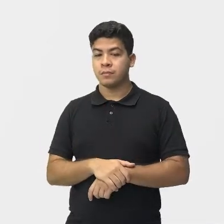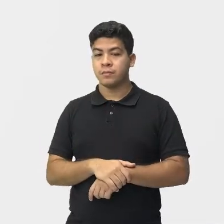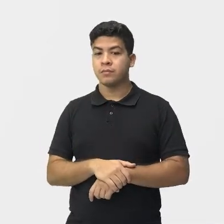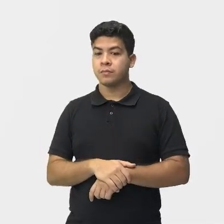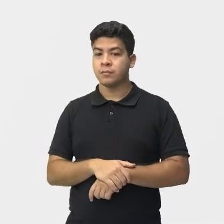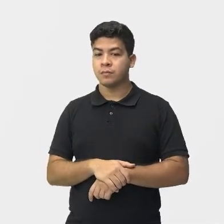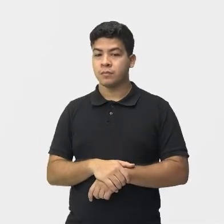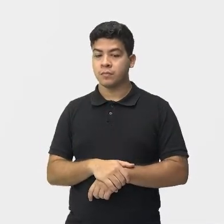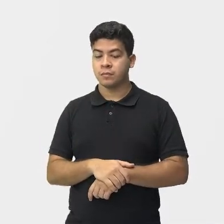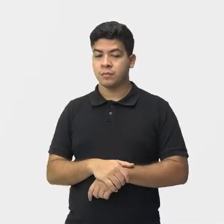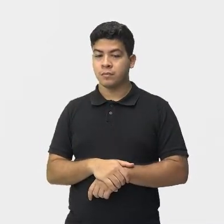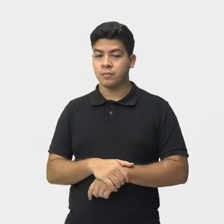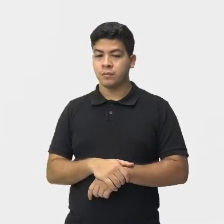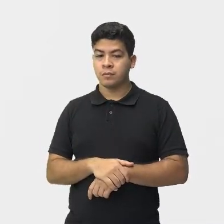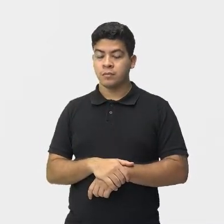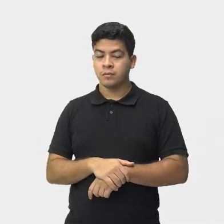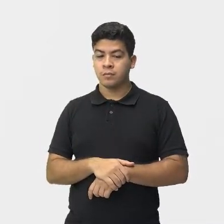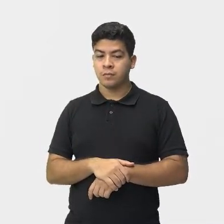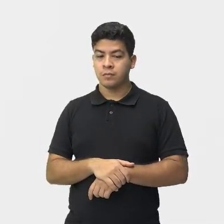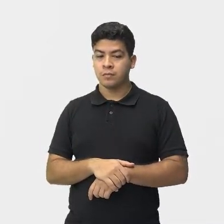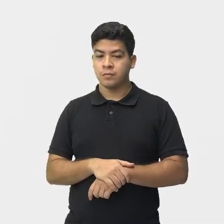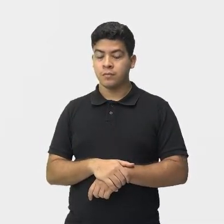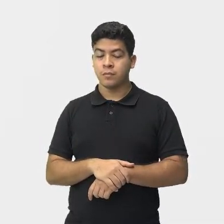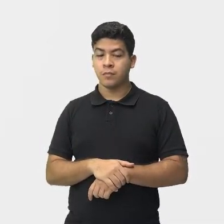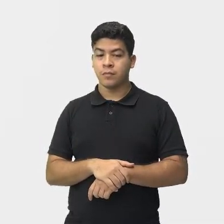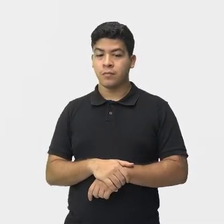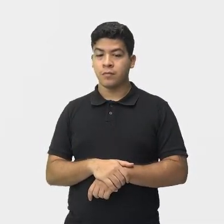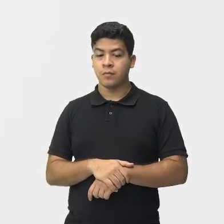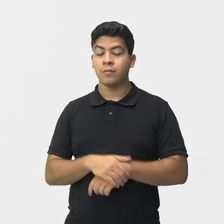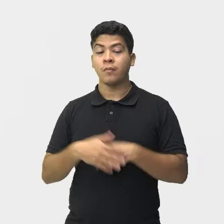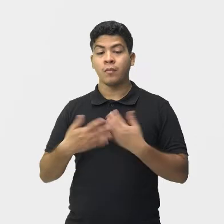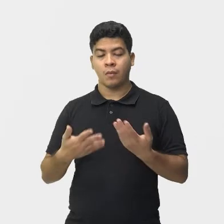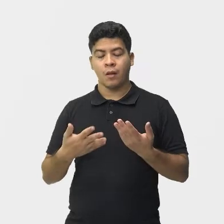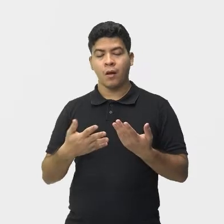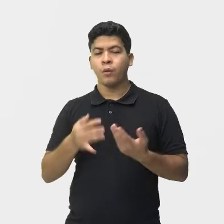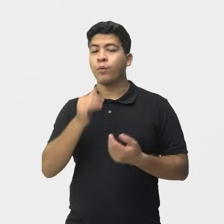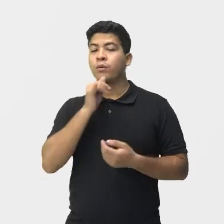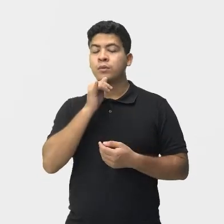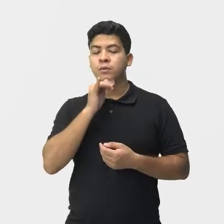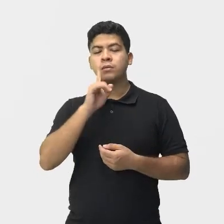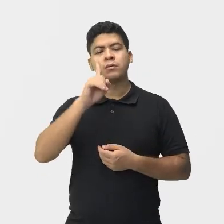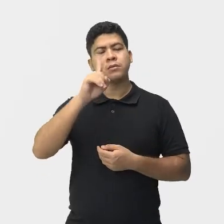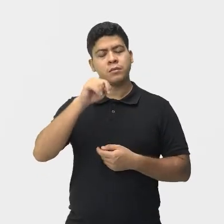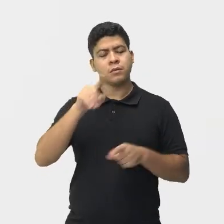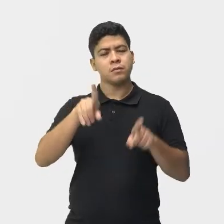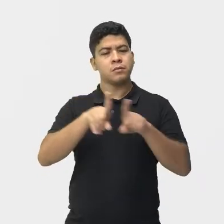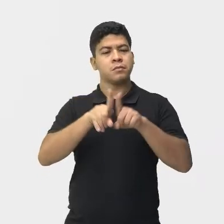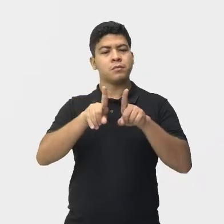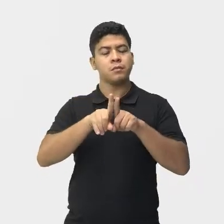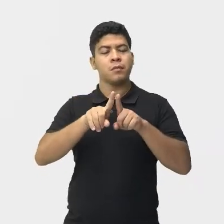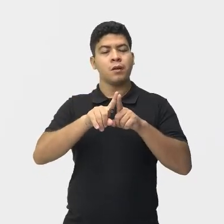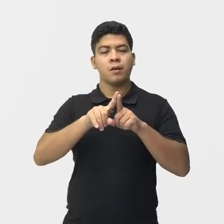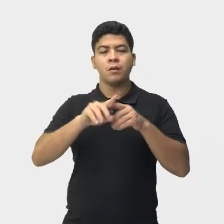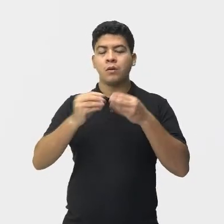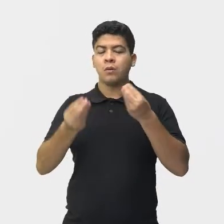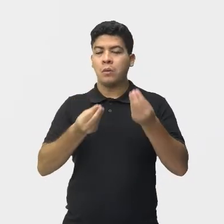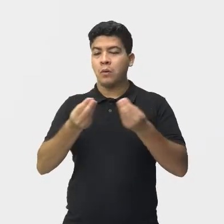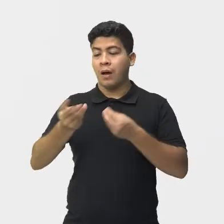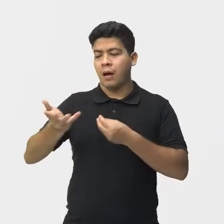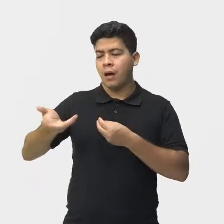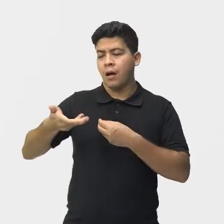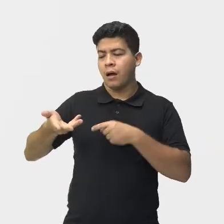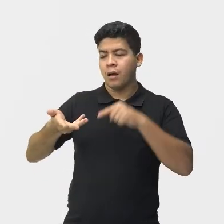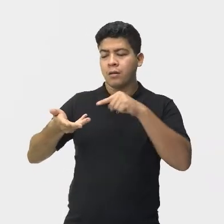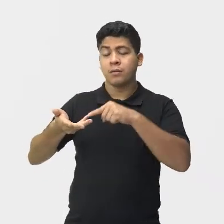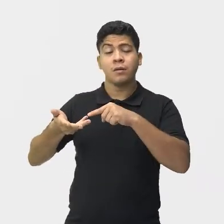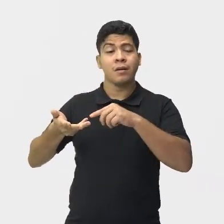aceleração é 40 dividido por 20. Aqui no nosso exemplo, a gente também usa a definição de aceleração,